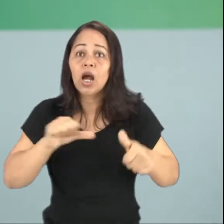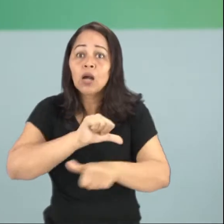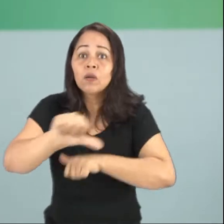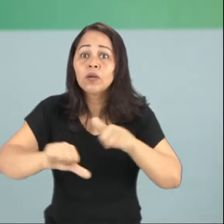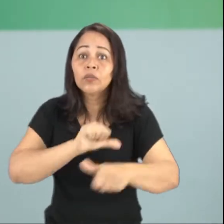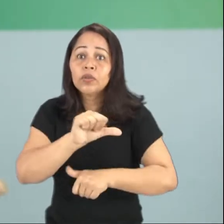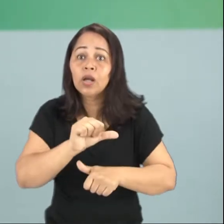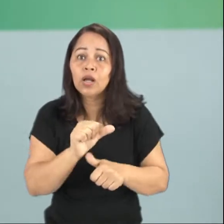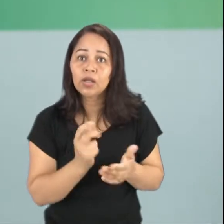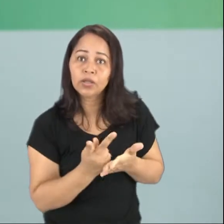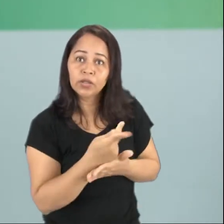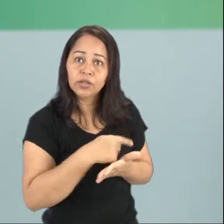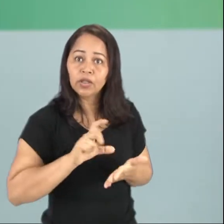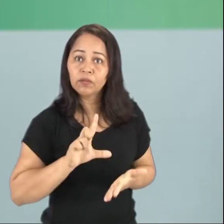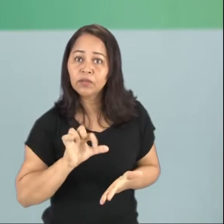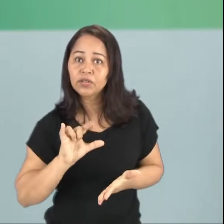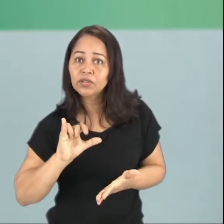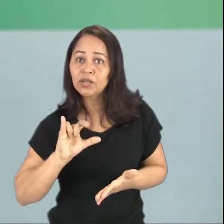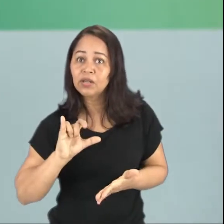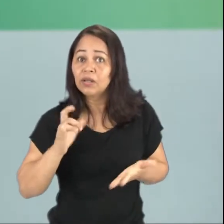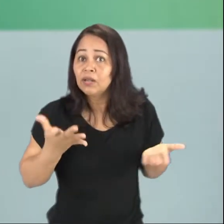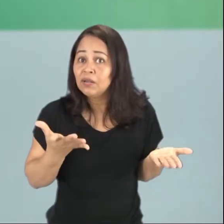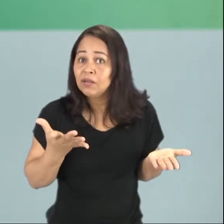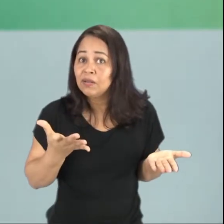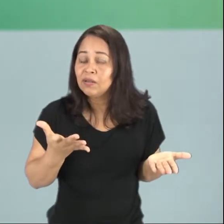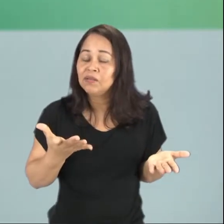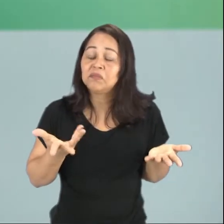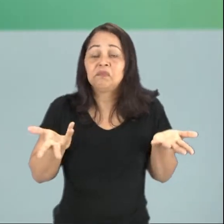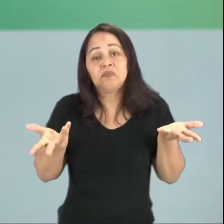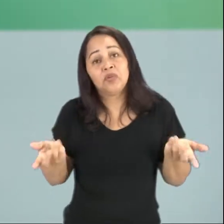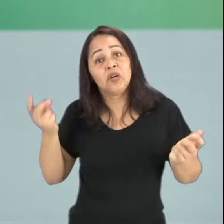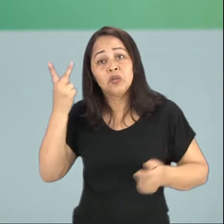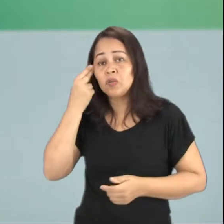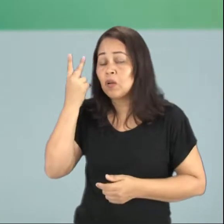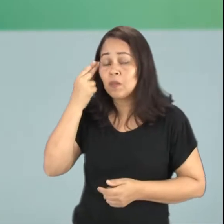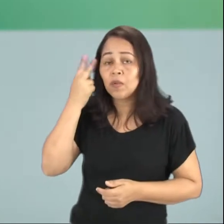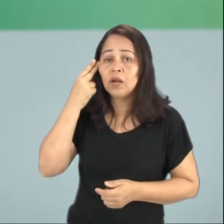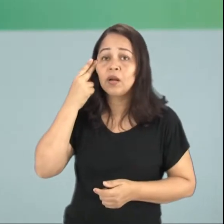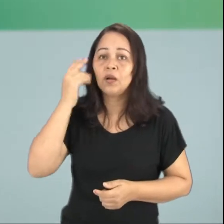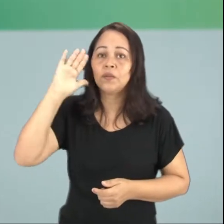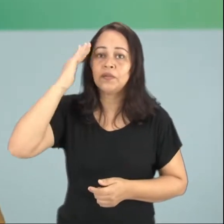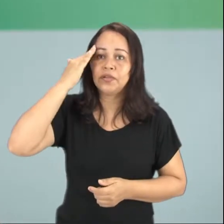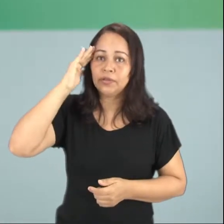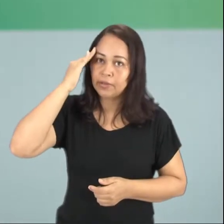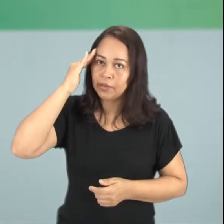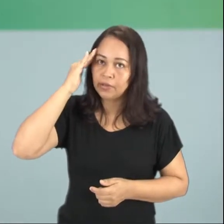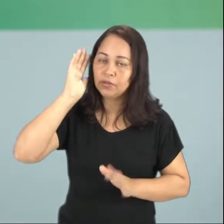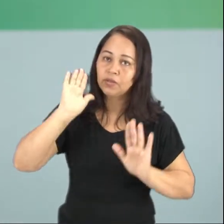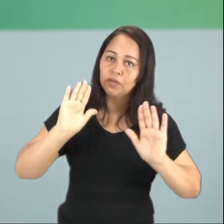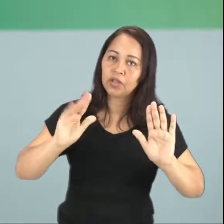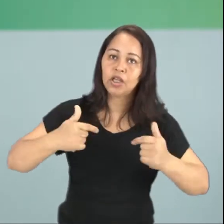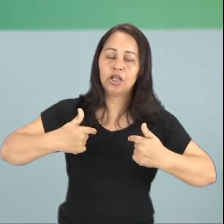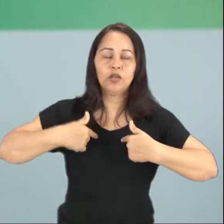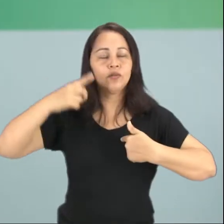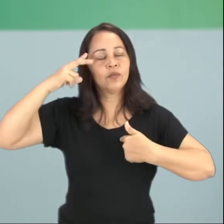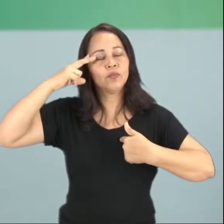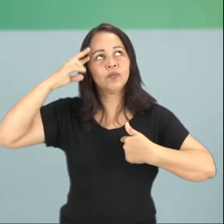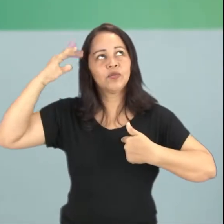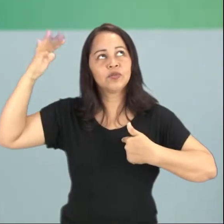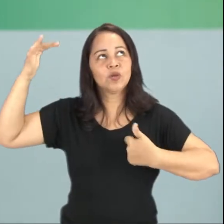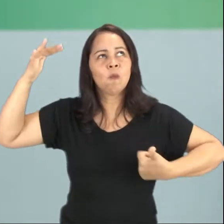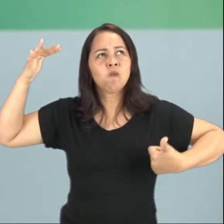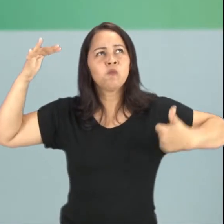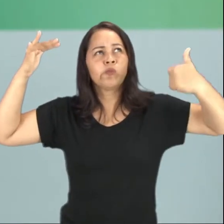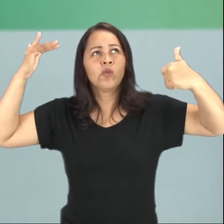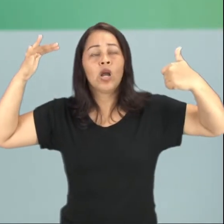e buscar coisas novas para o futuro dela. Isso é absolutamente normal. Entenda que, embora eu possa mudar meu projeto de vida